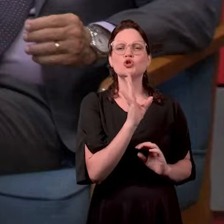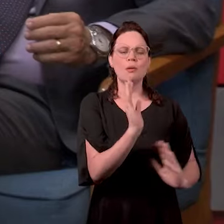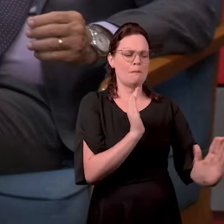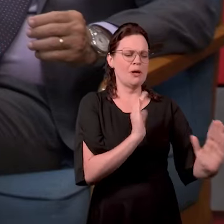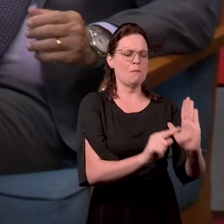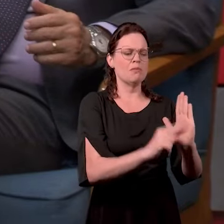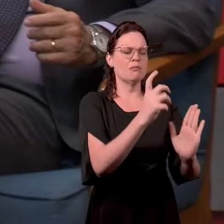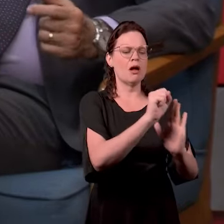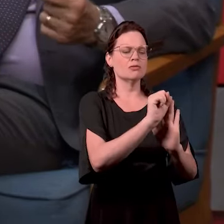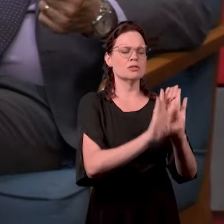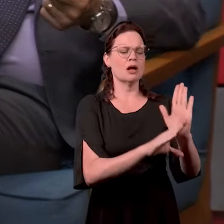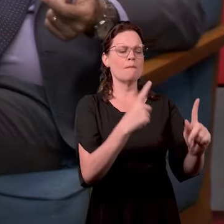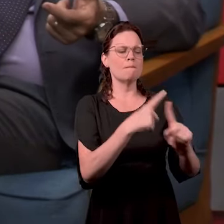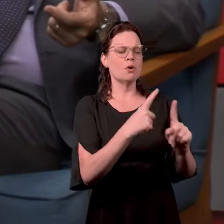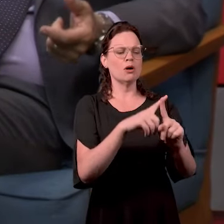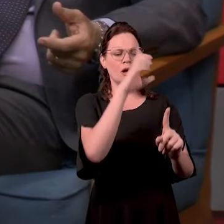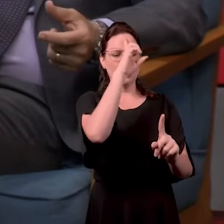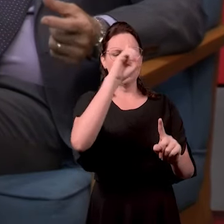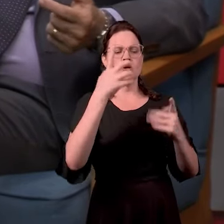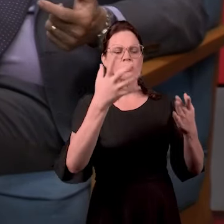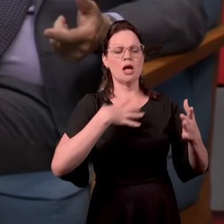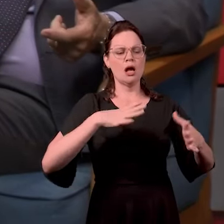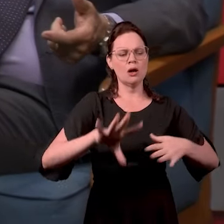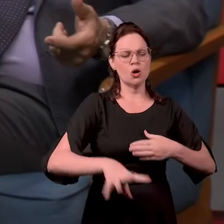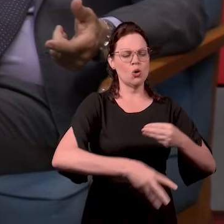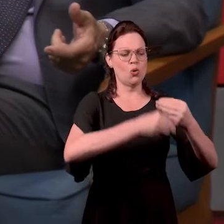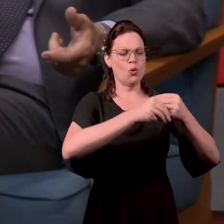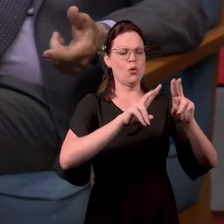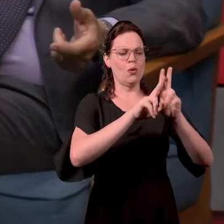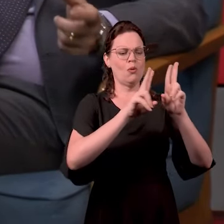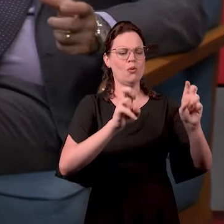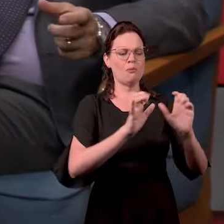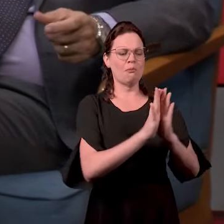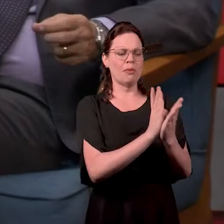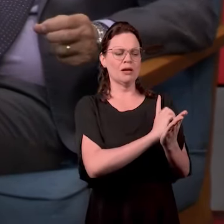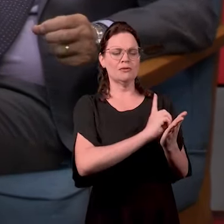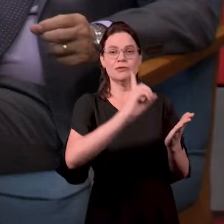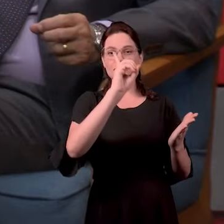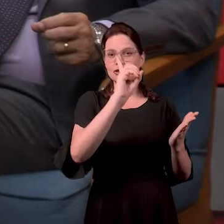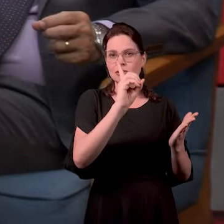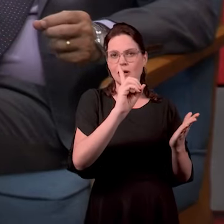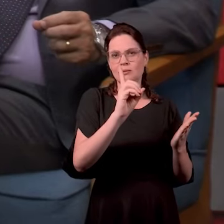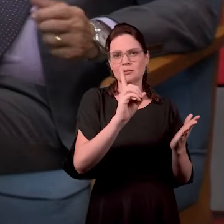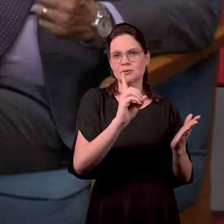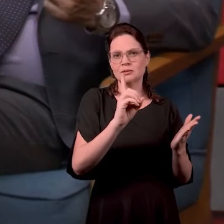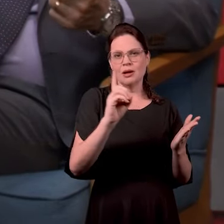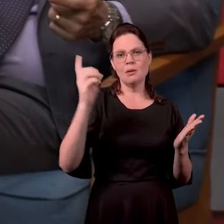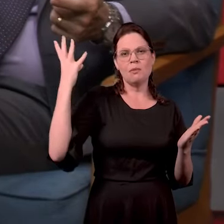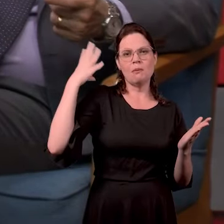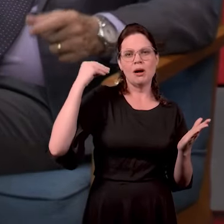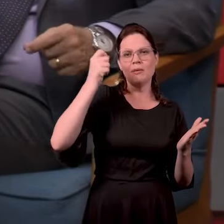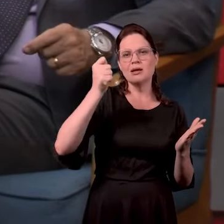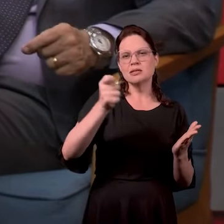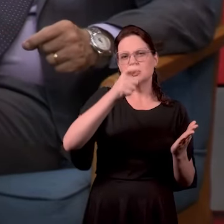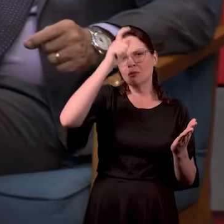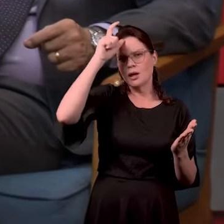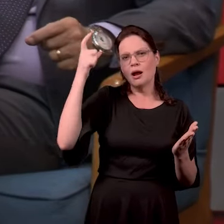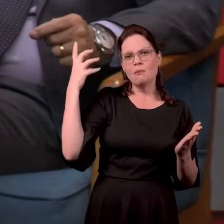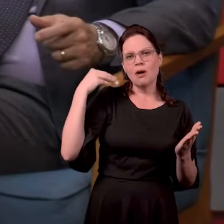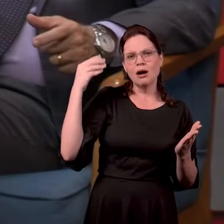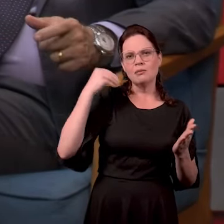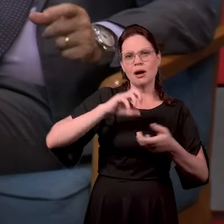século, quando Deus queria o complemento da Bíblia com a revelação do